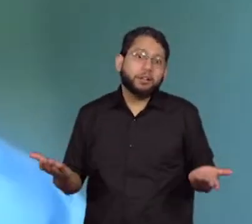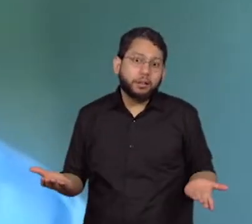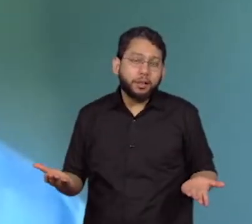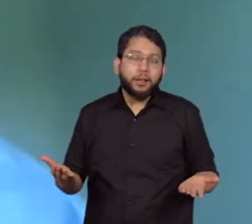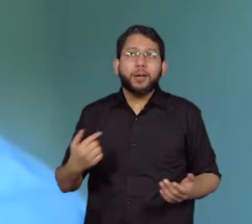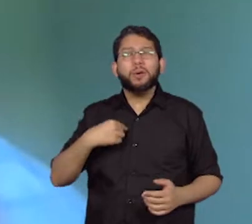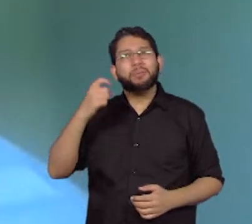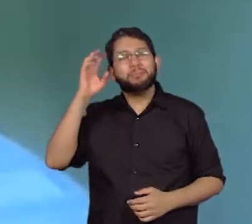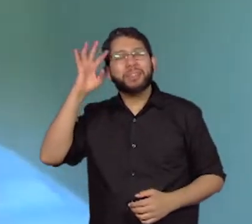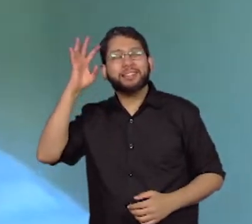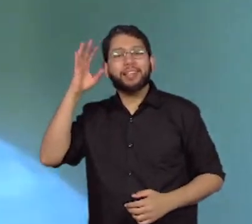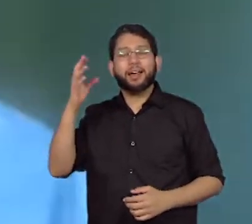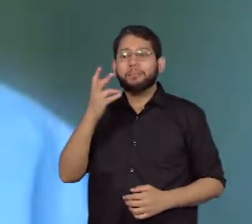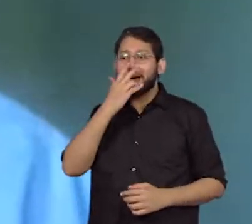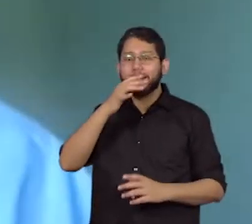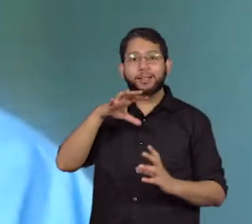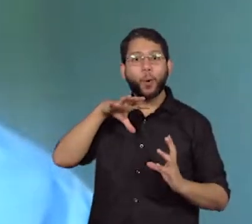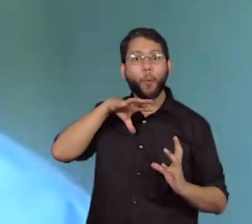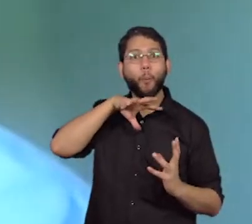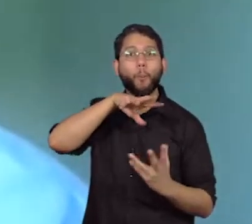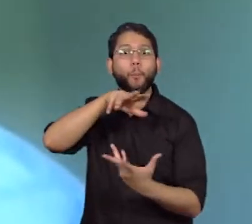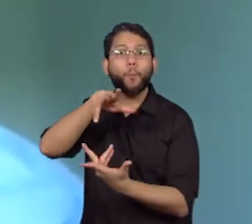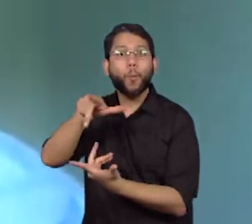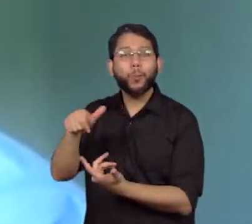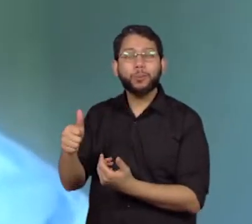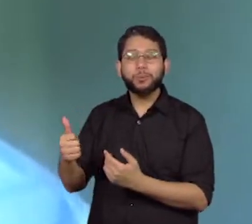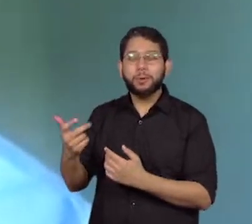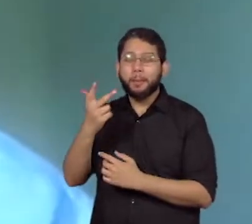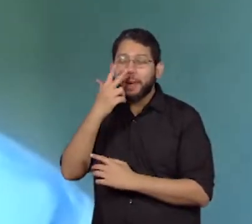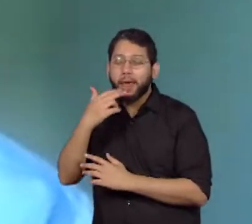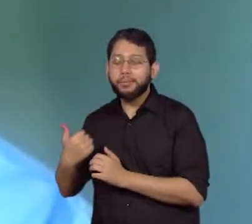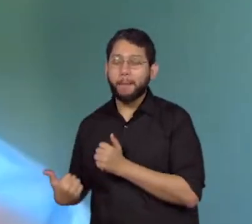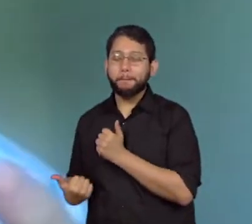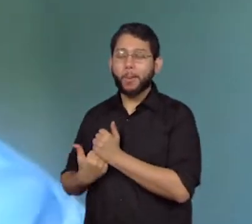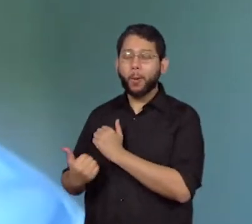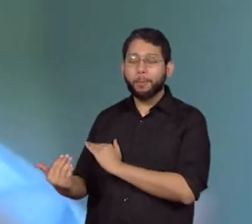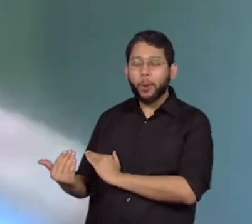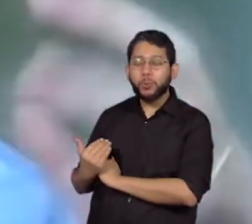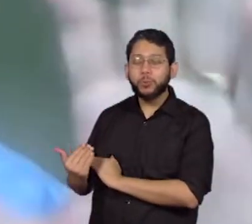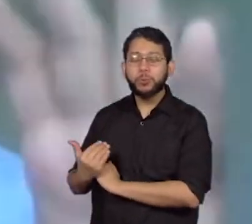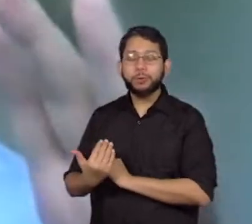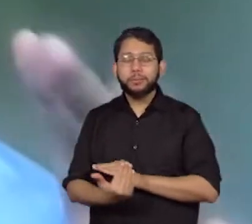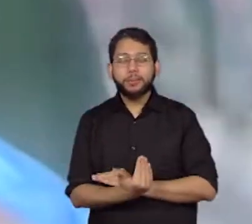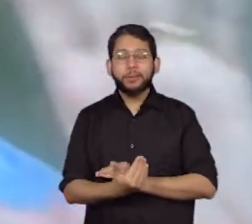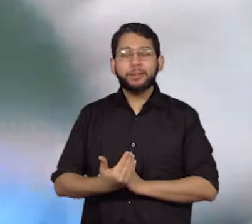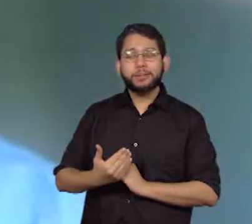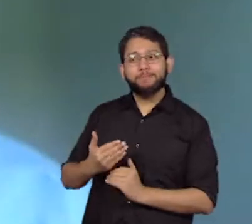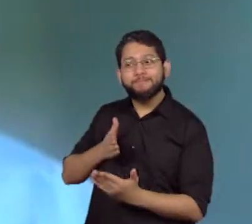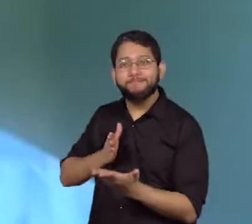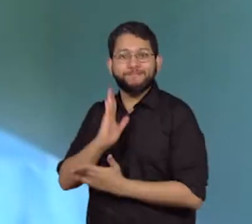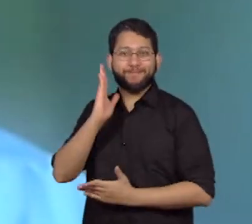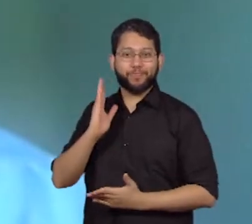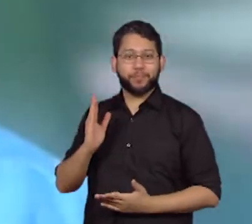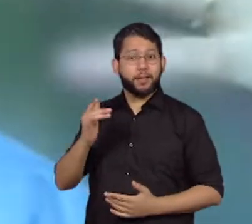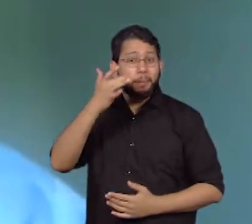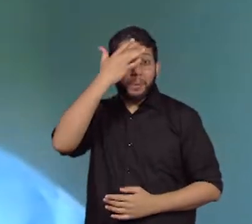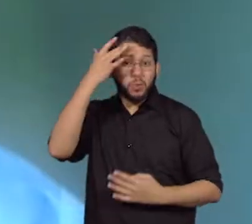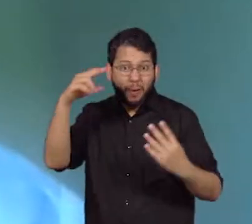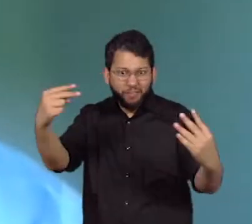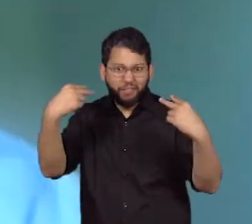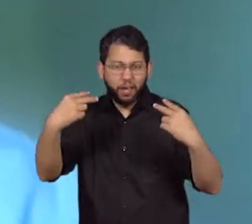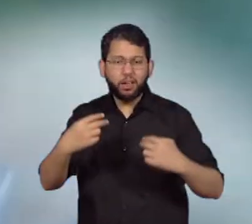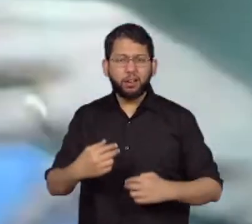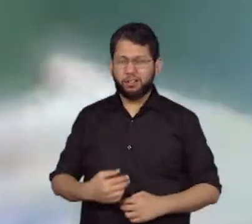andar para trás, me empurra para frente. Então, sempre que acontece alguma coisa que, no ponto de vista dos outros, é